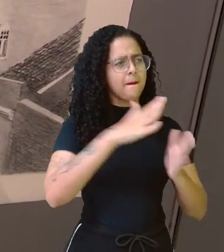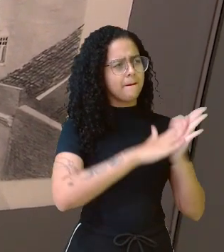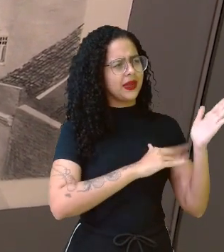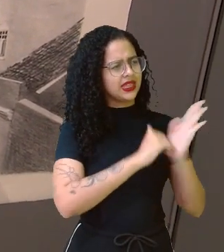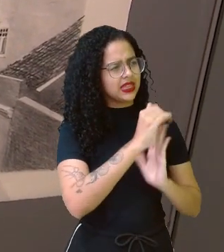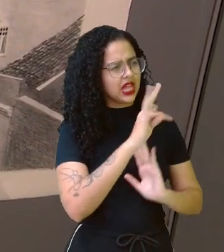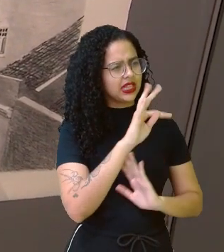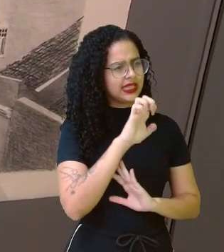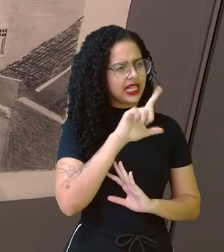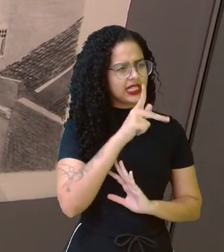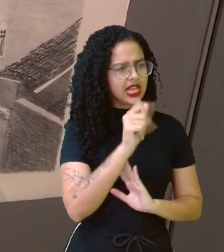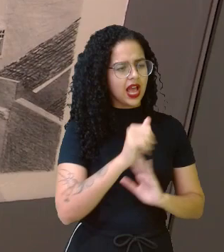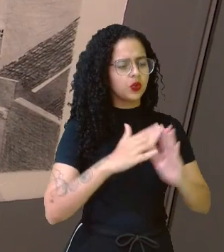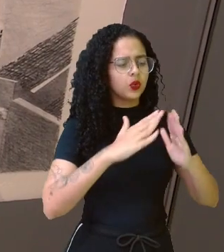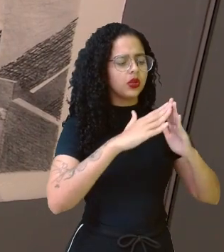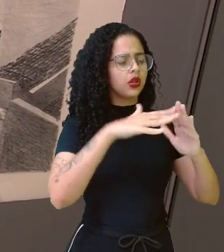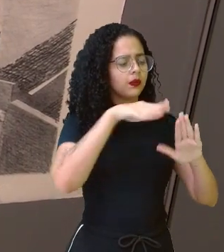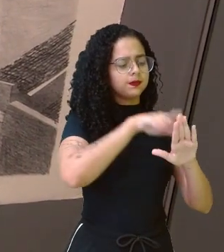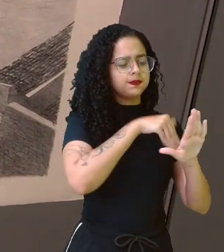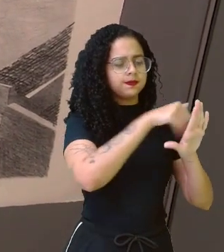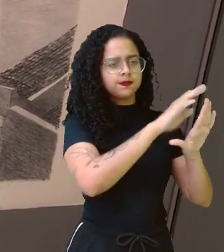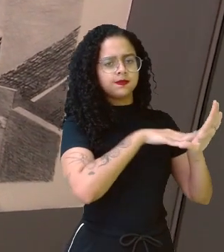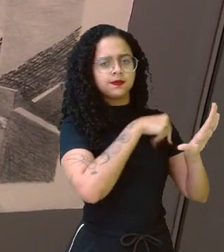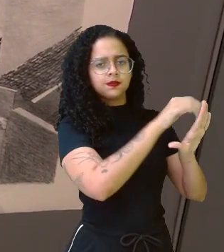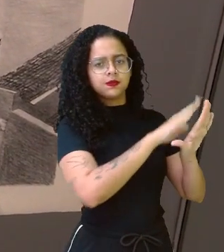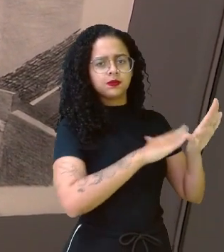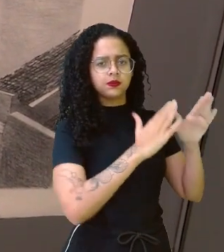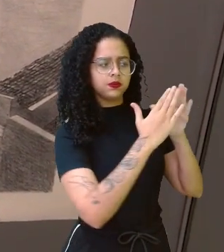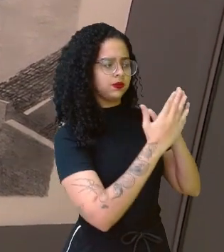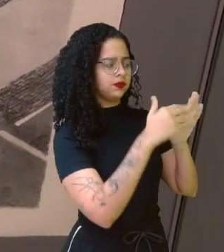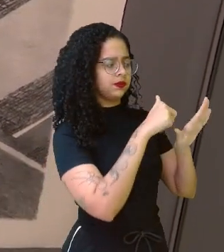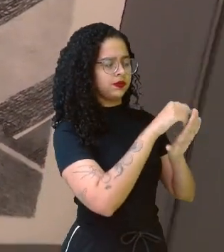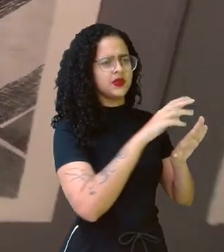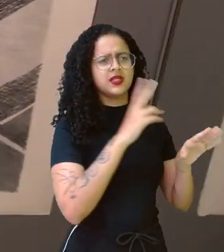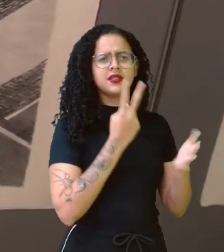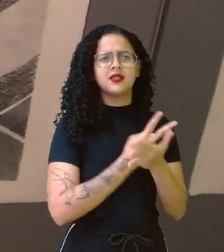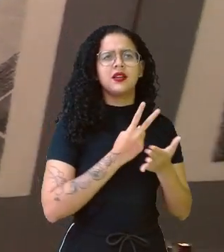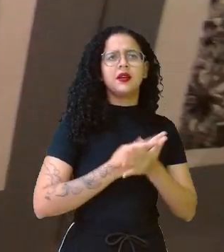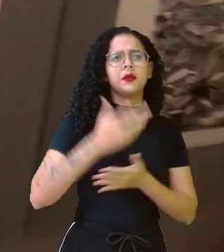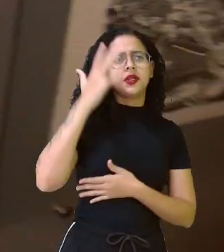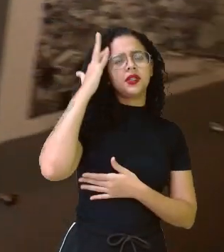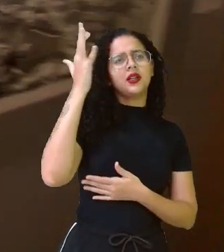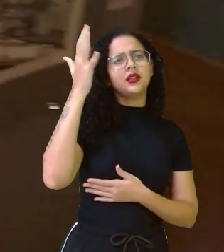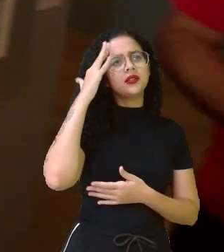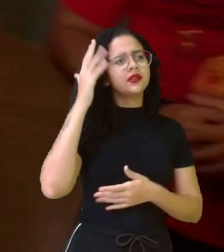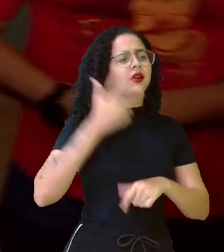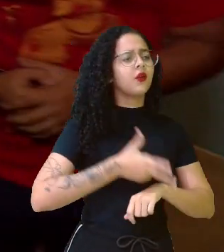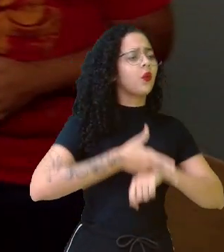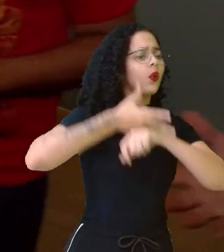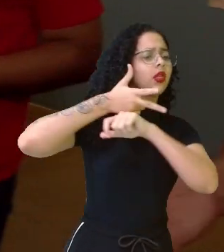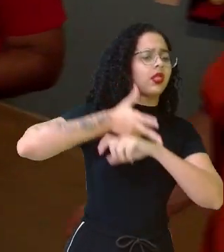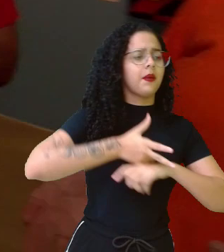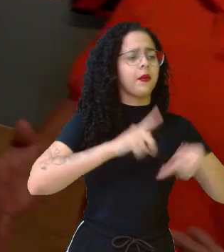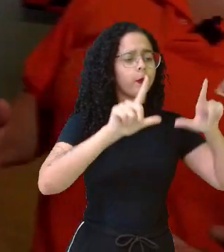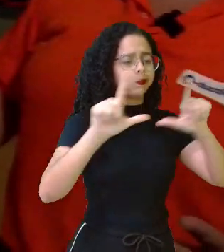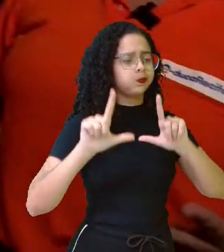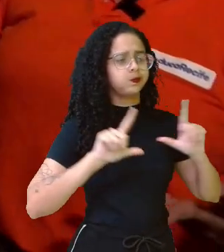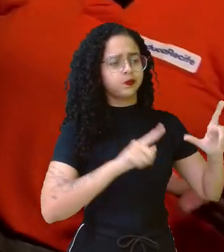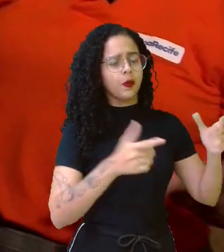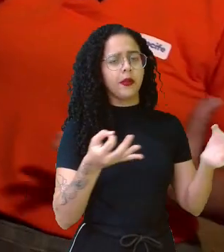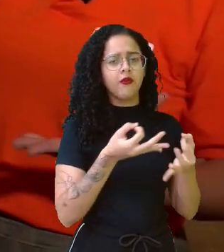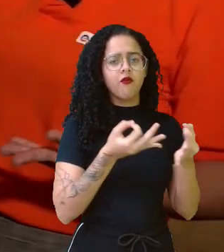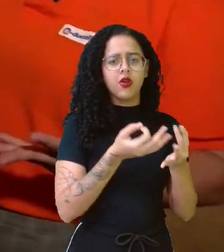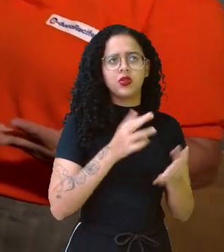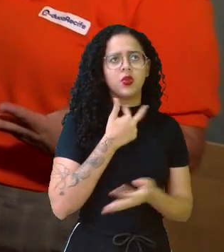Nossa, isso não era impossível. Né? Sempre aquela idealização, o enquadramento perfeito, né? Isso. Não